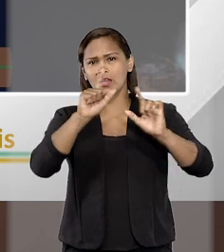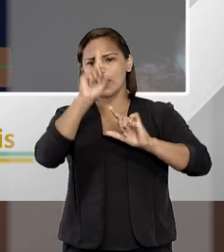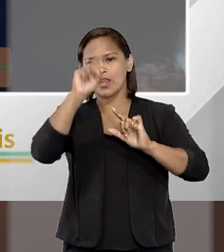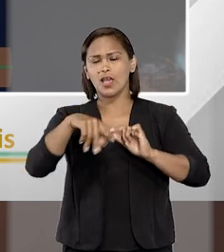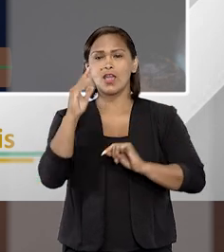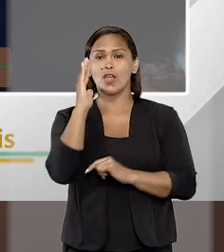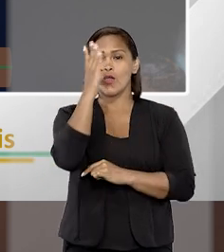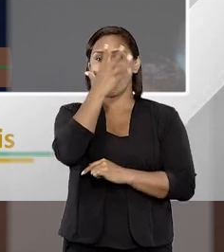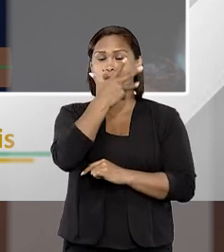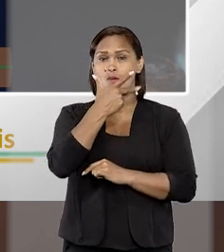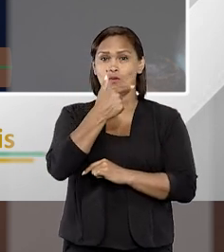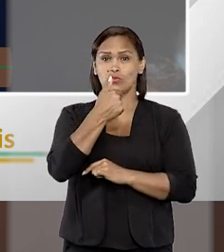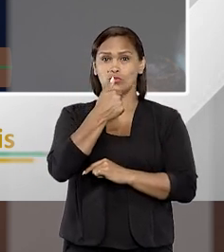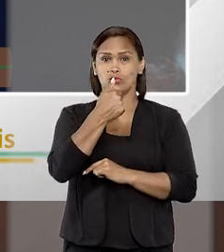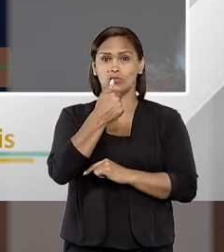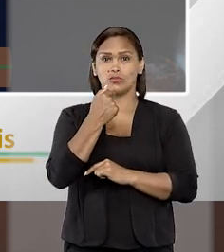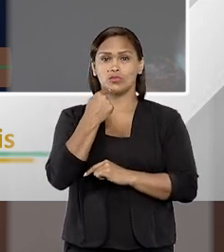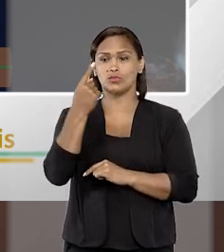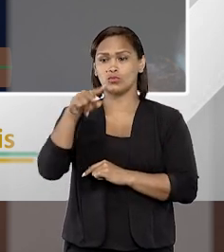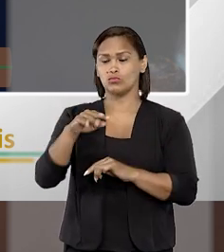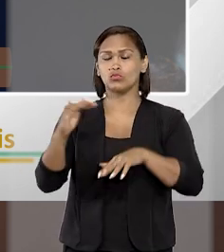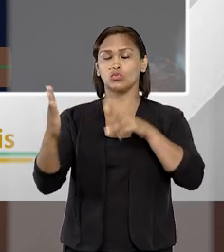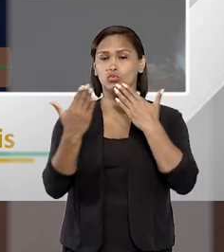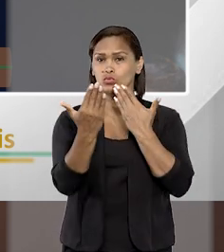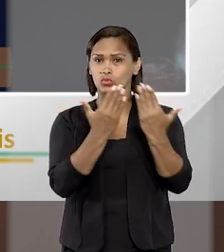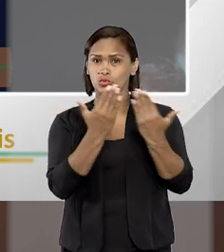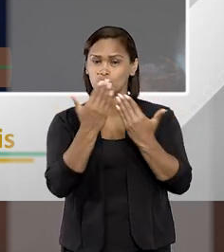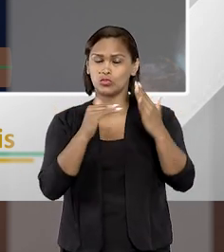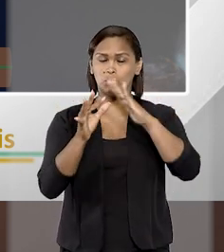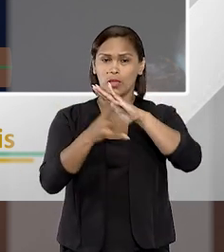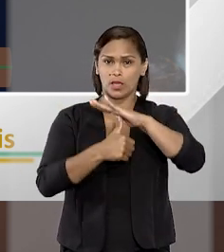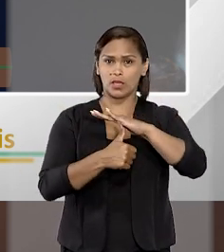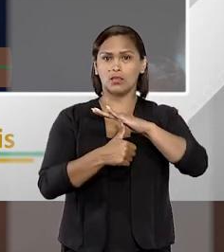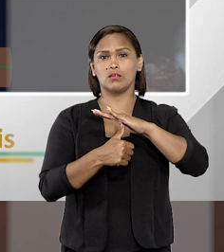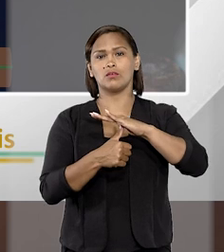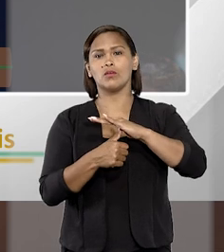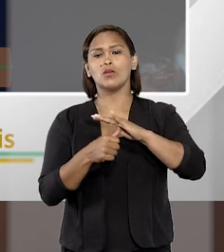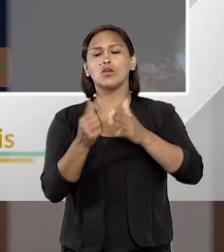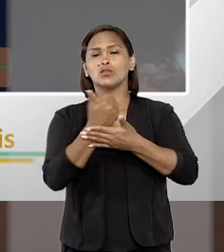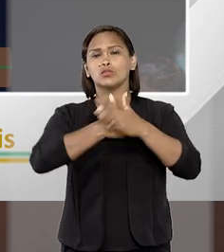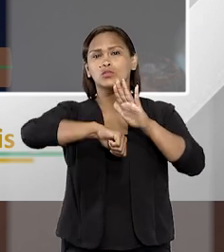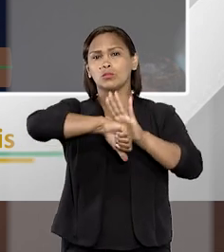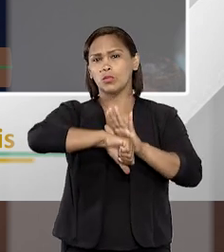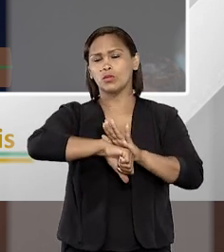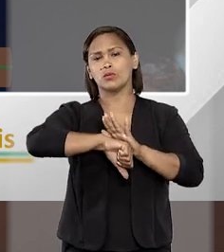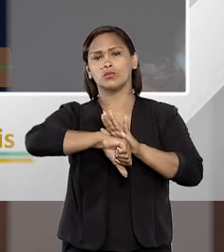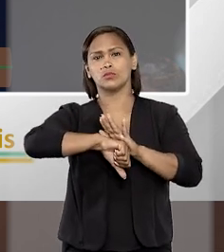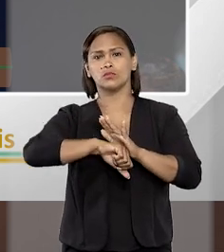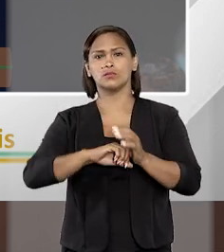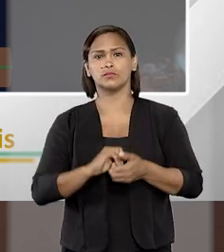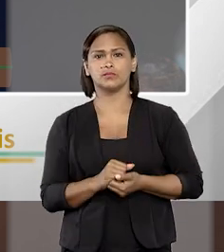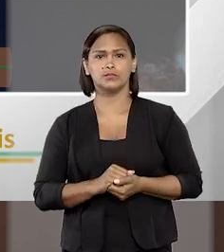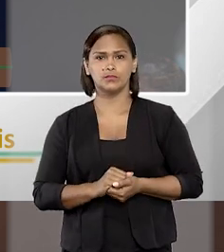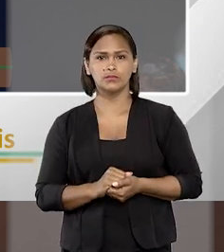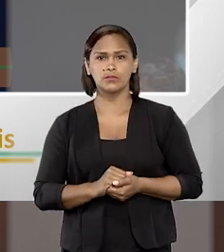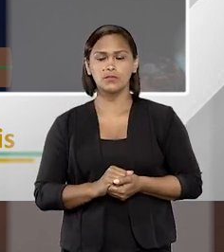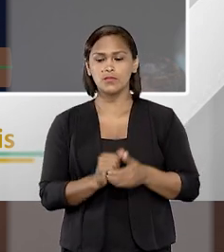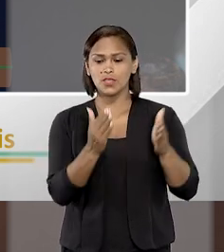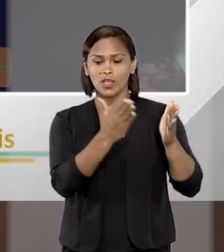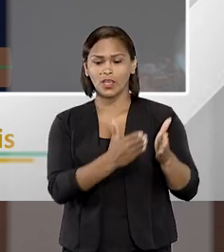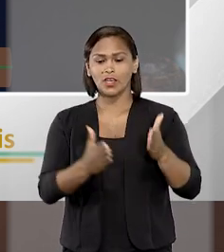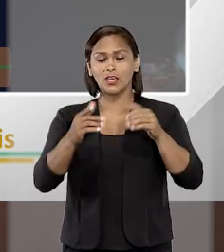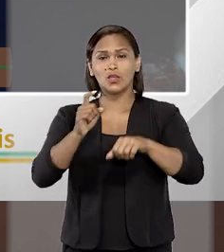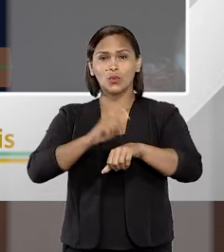clareza o rosto do assaltante em gozo e o